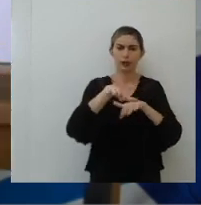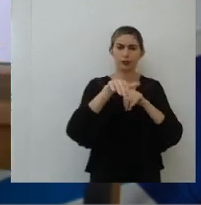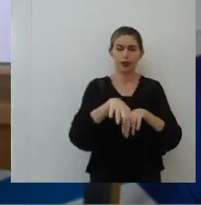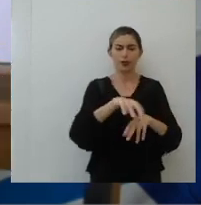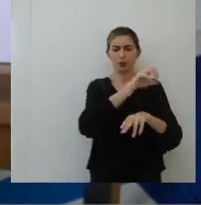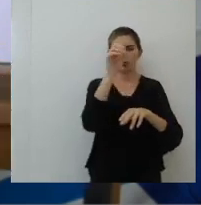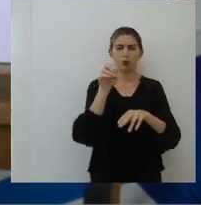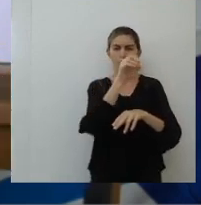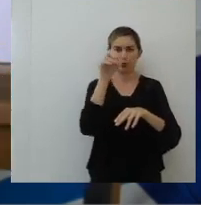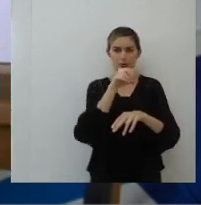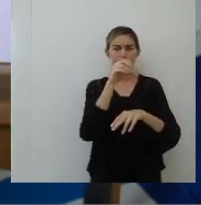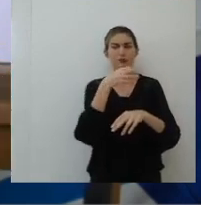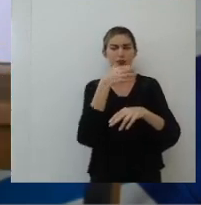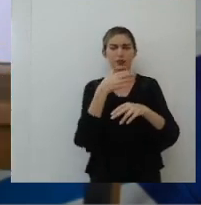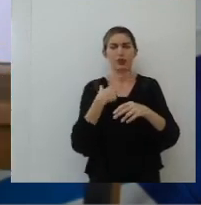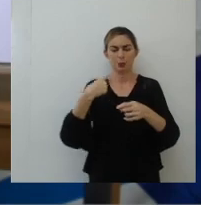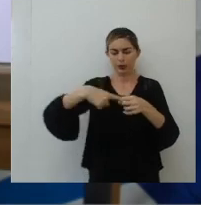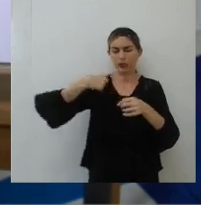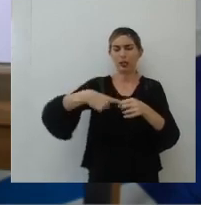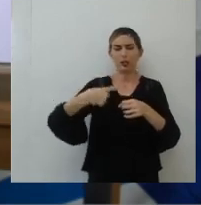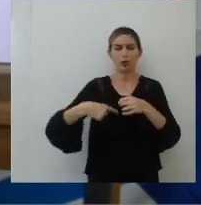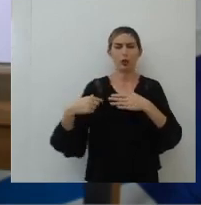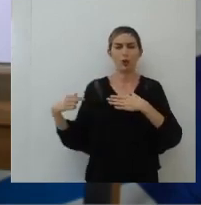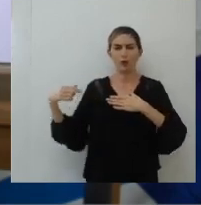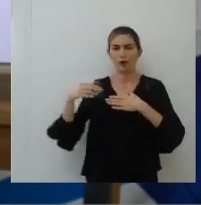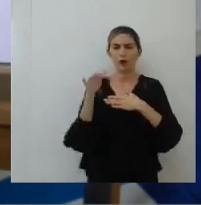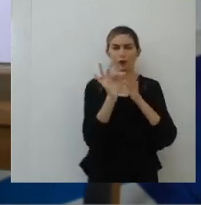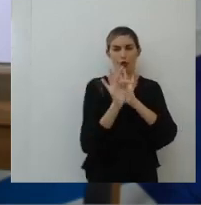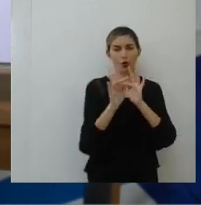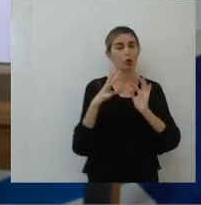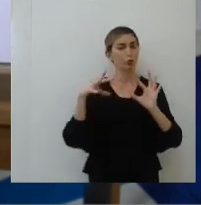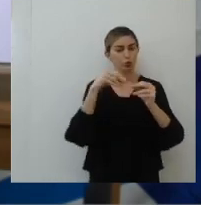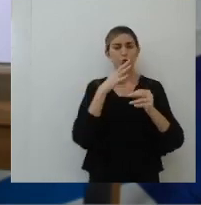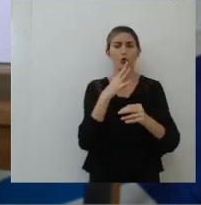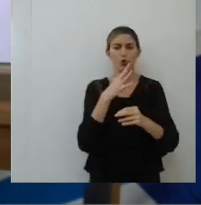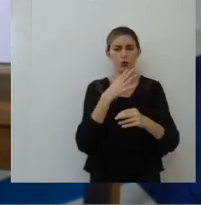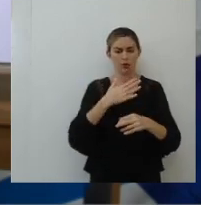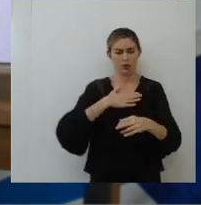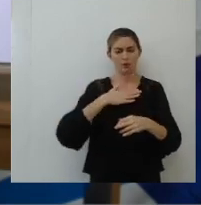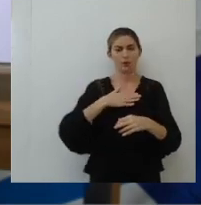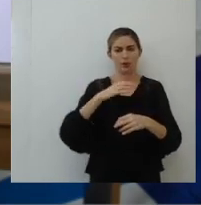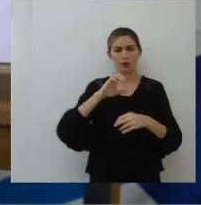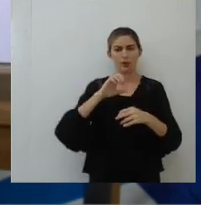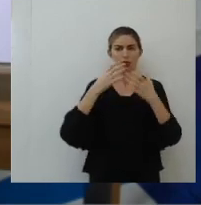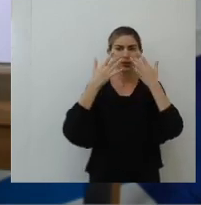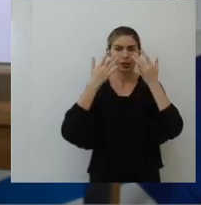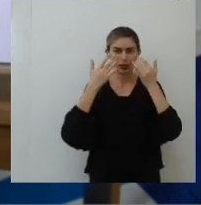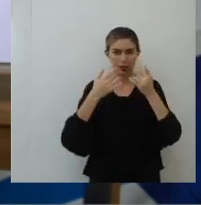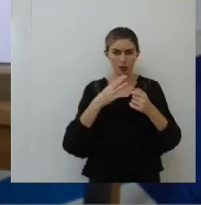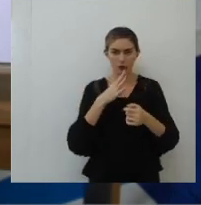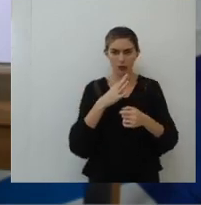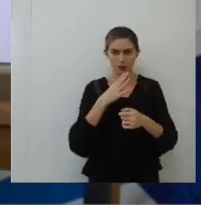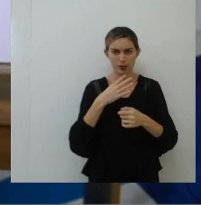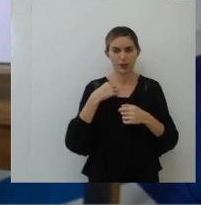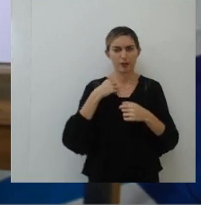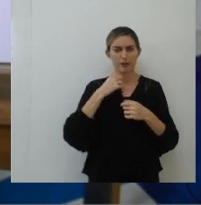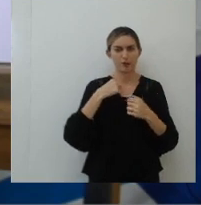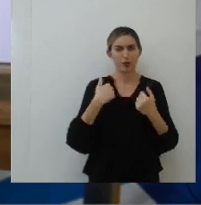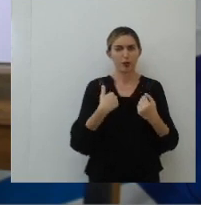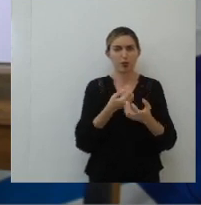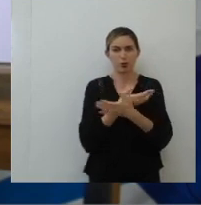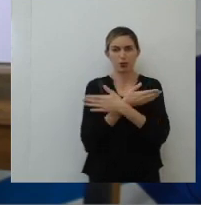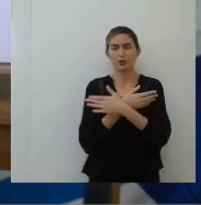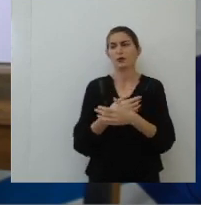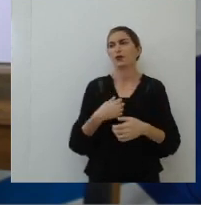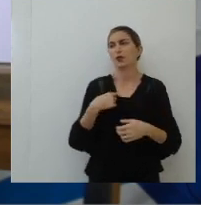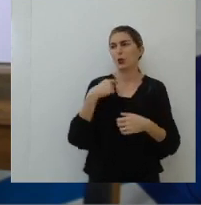São João. Né? Põe lá pro interior para dançar forró. Todo mundo conhece essa música. Meu cenário de Petrúcio Amorim, conhece? E assim, no braço da